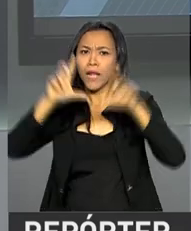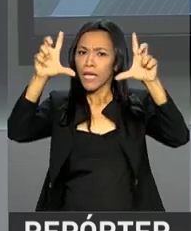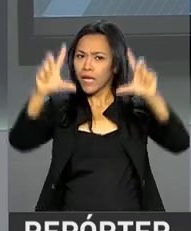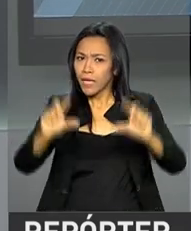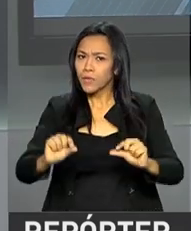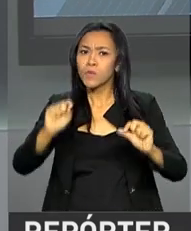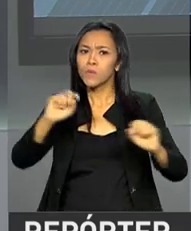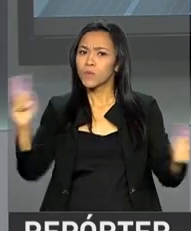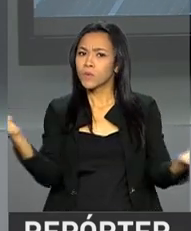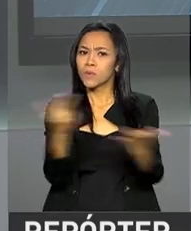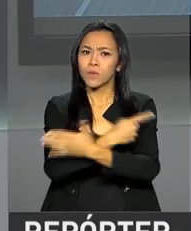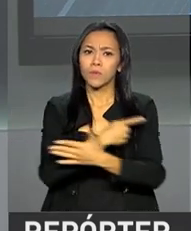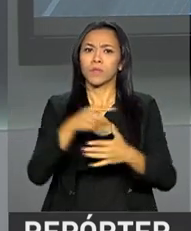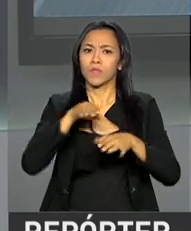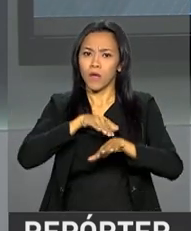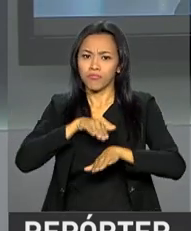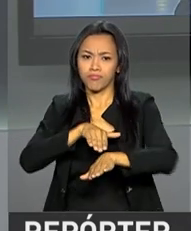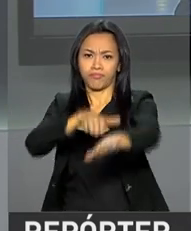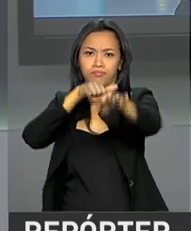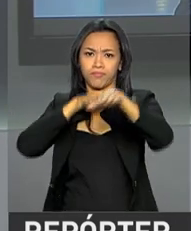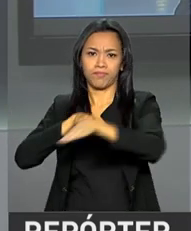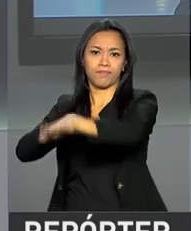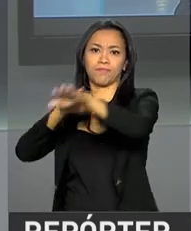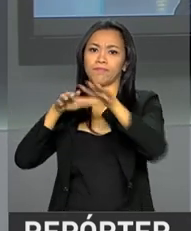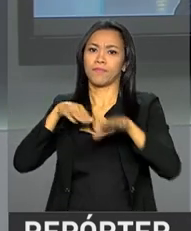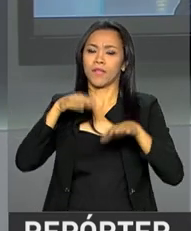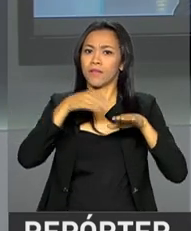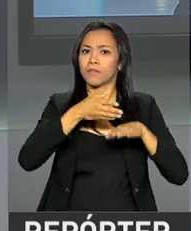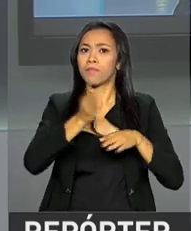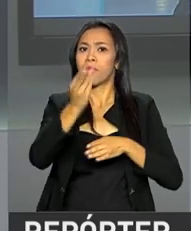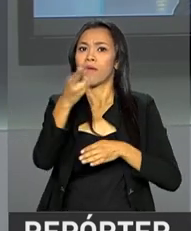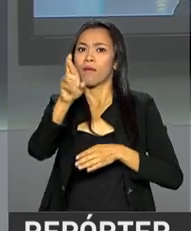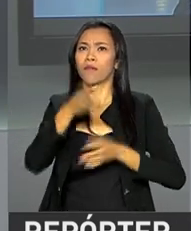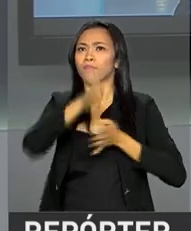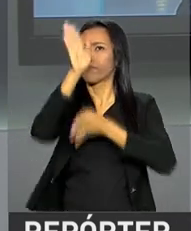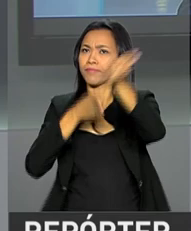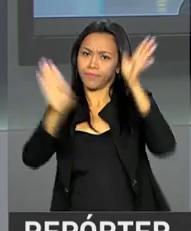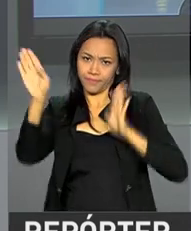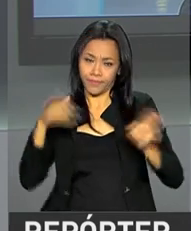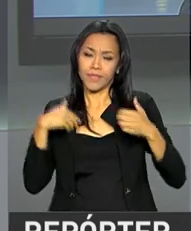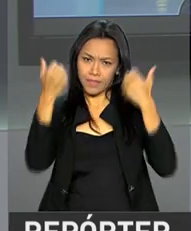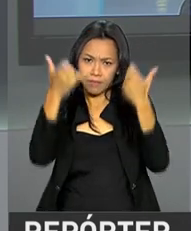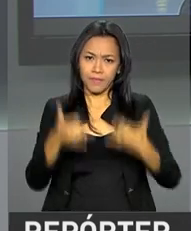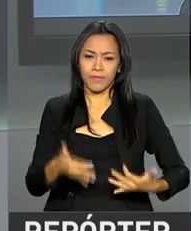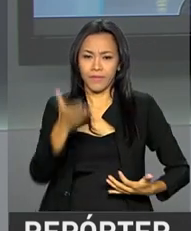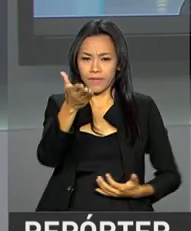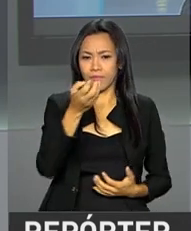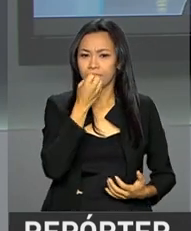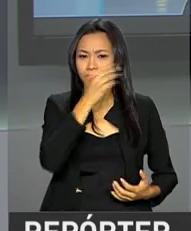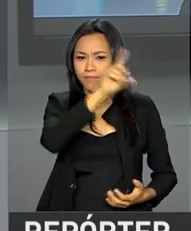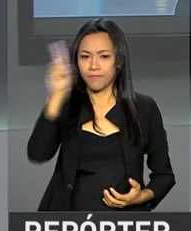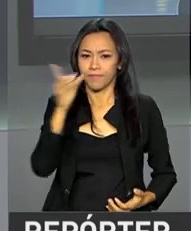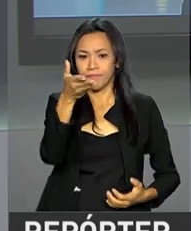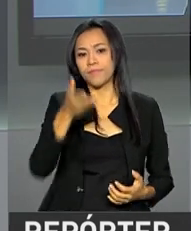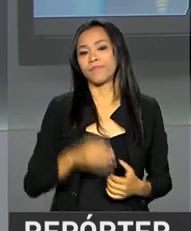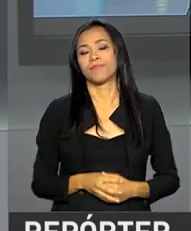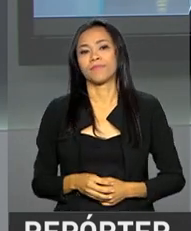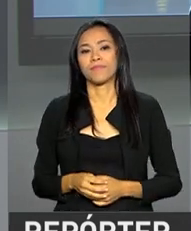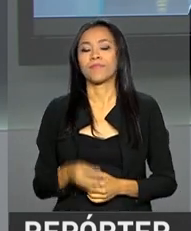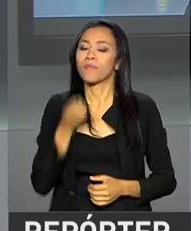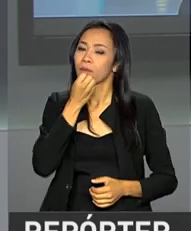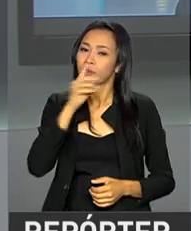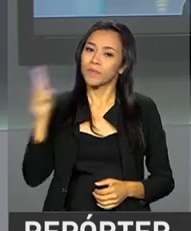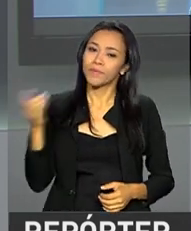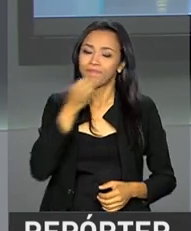estradas vamos então falar com o repórter ney pereira que tem mais informações sobre esse assunto o enem bom dia pra você podia